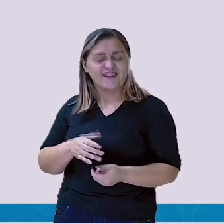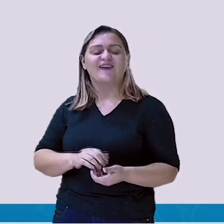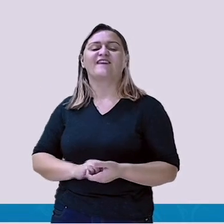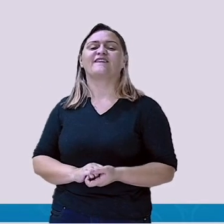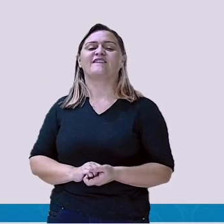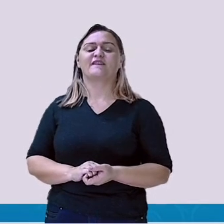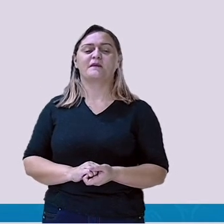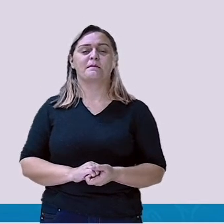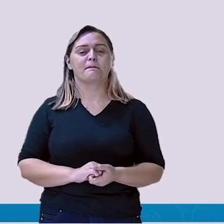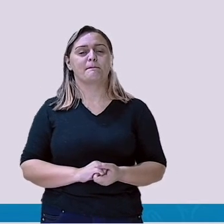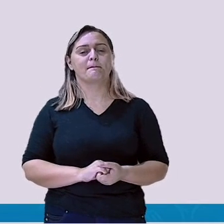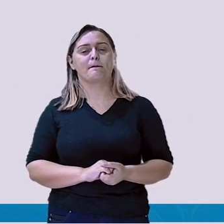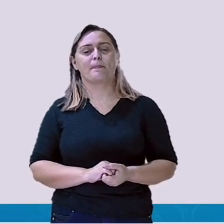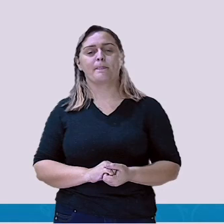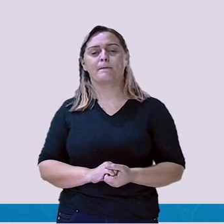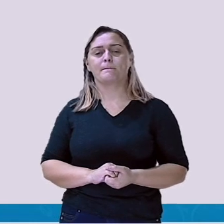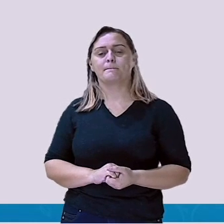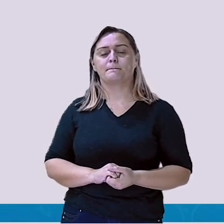vai ficar?